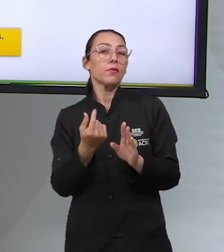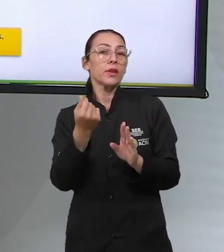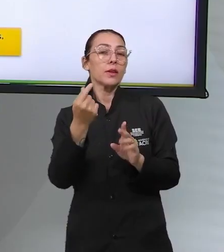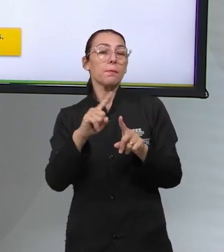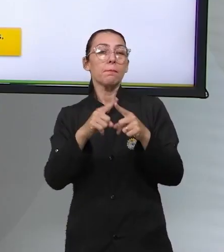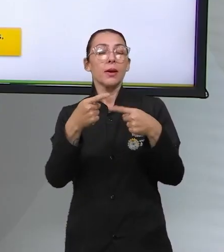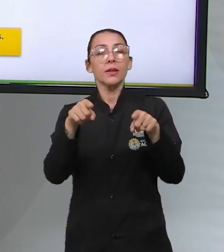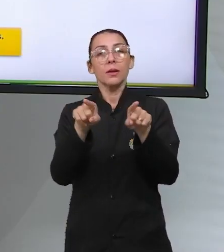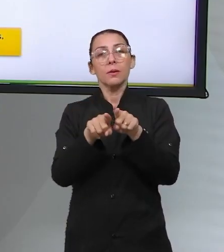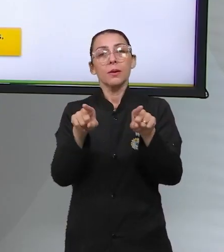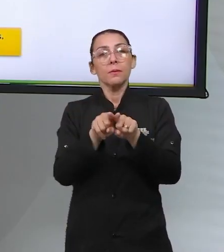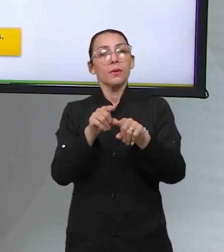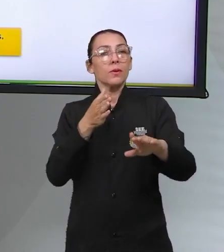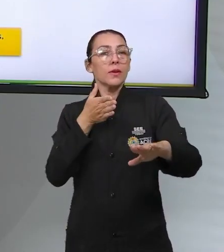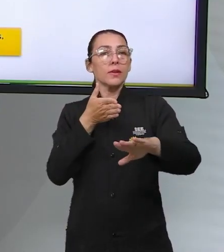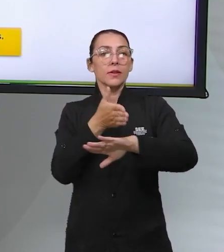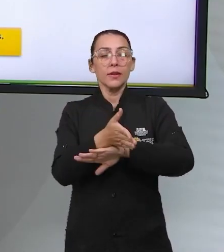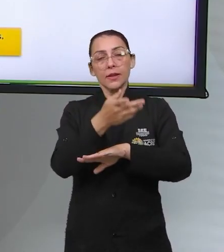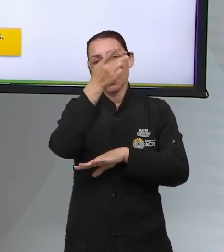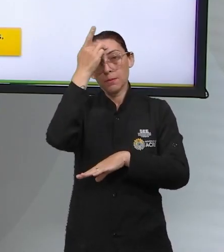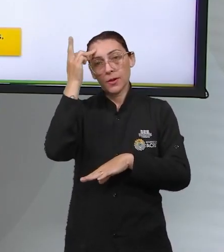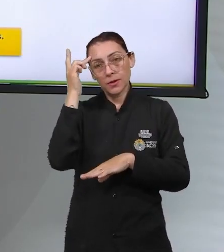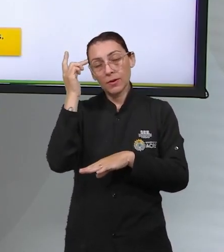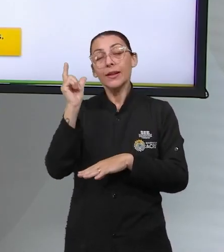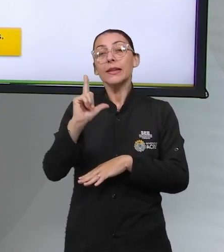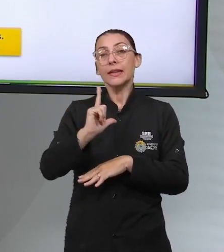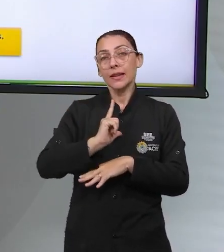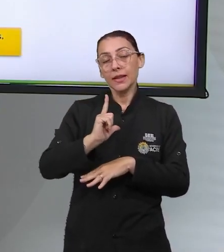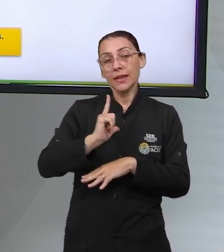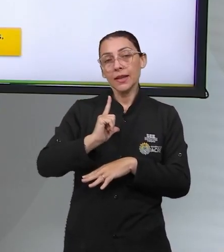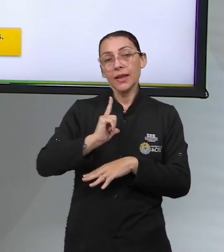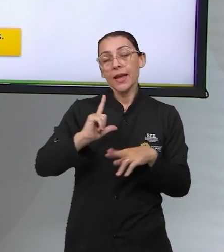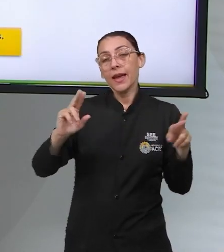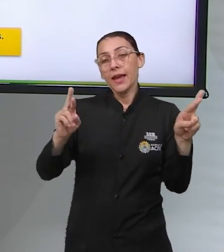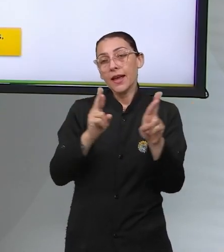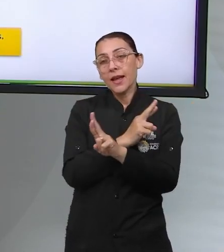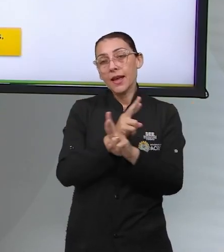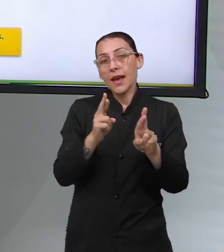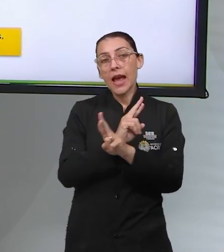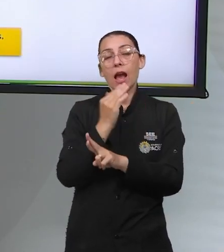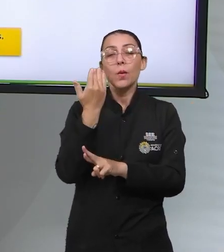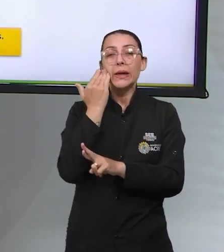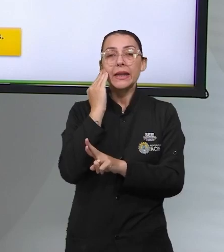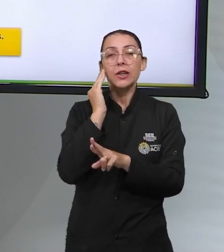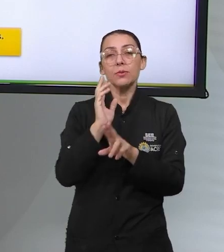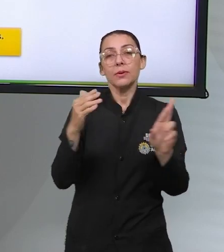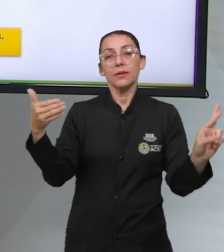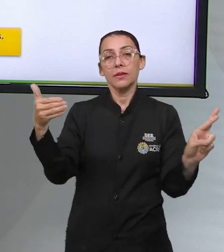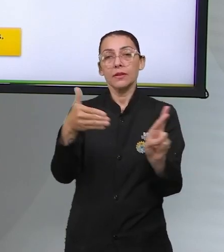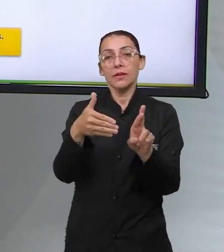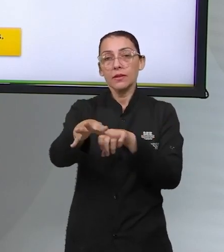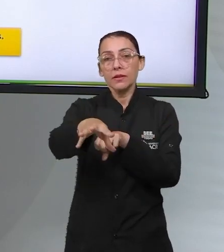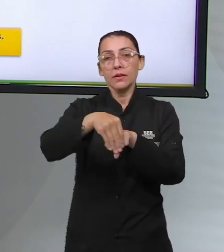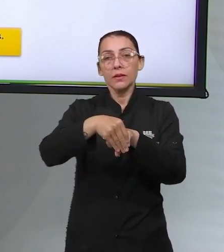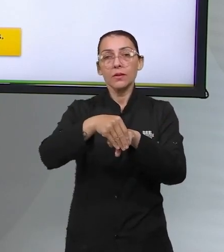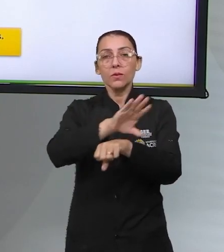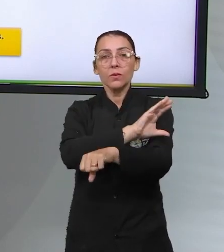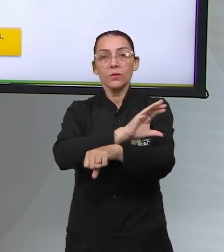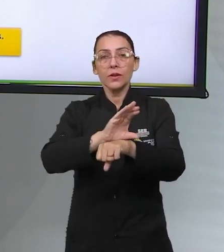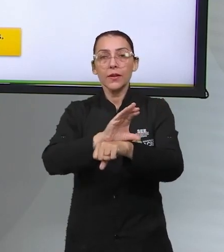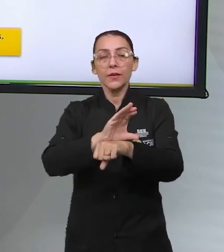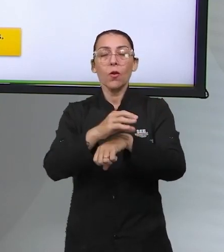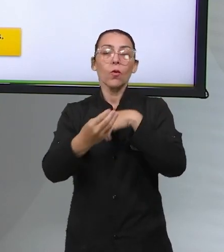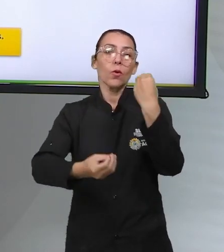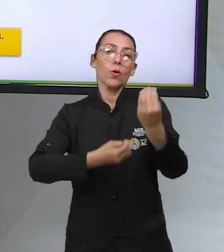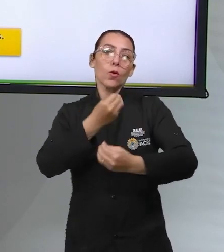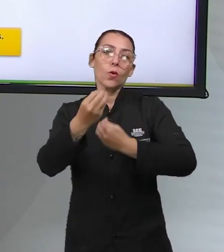financeira, mas pelo acesso que a pessoa ela possui em relação a essas referências culturais. Como que